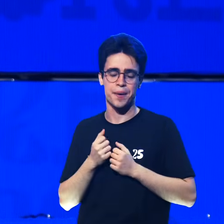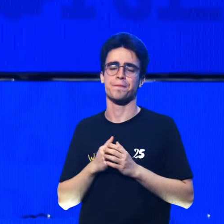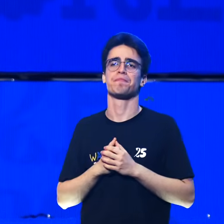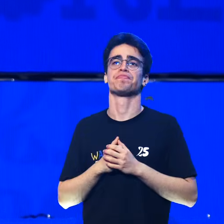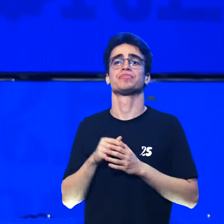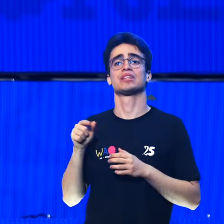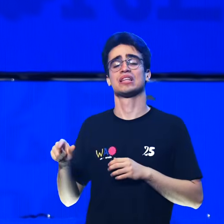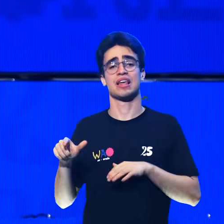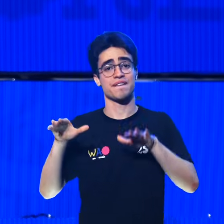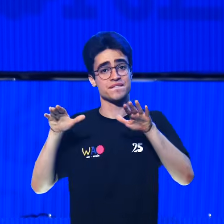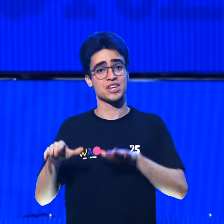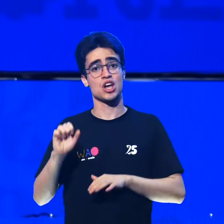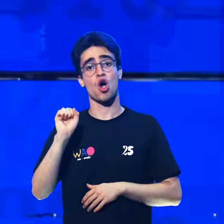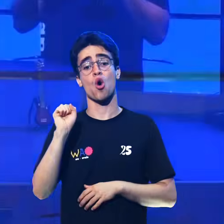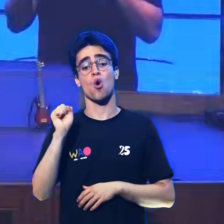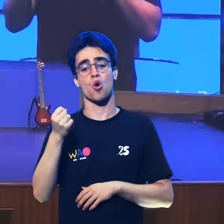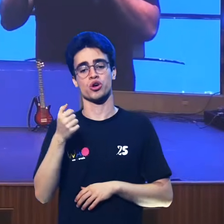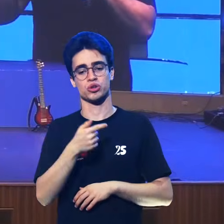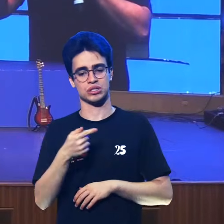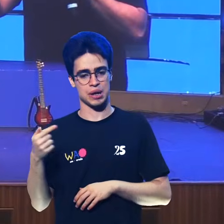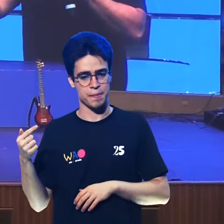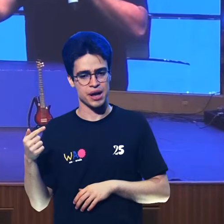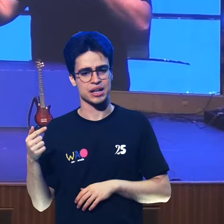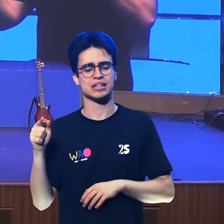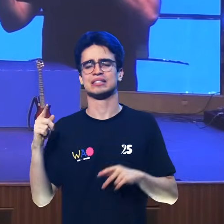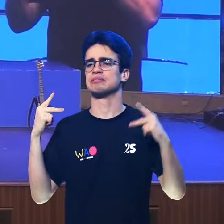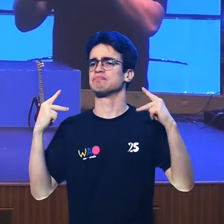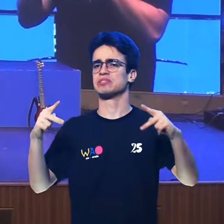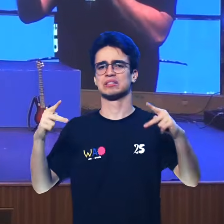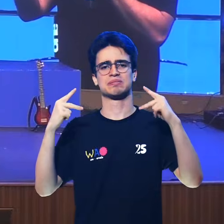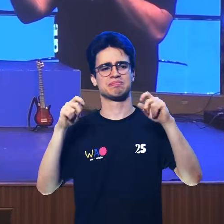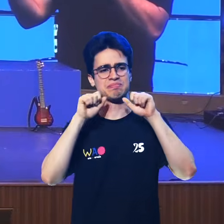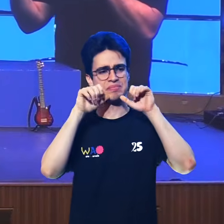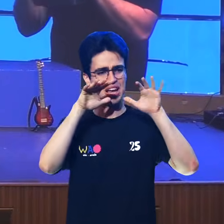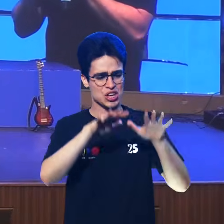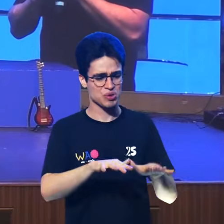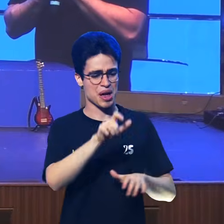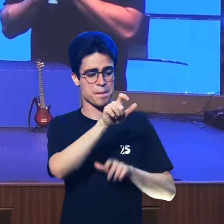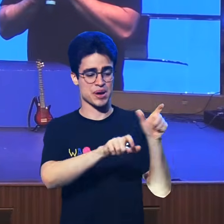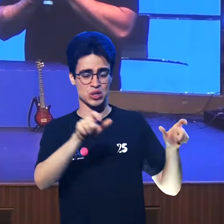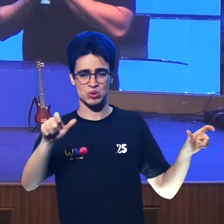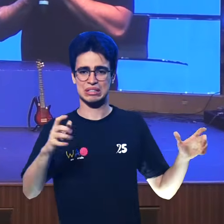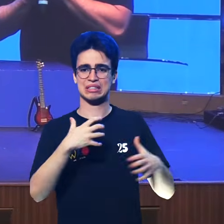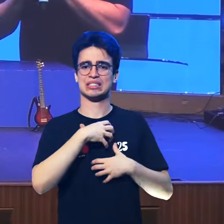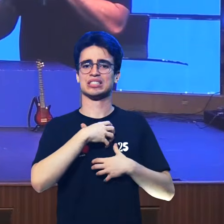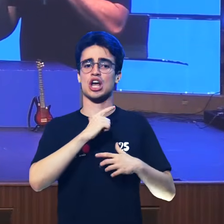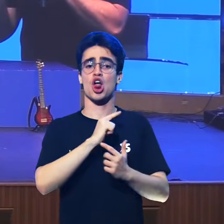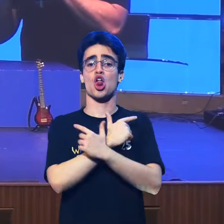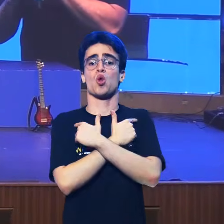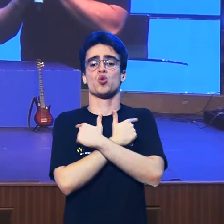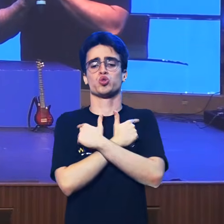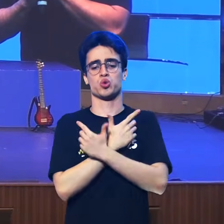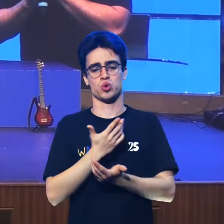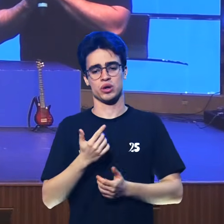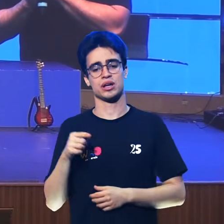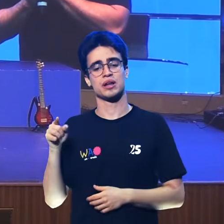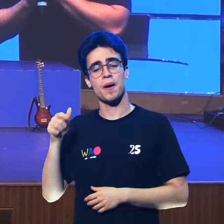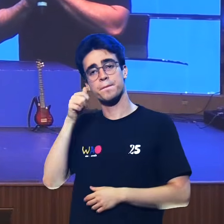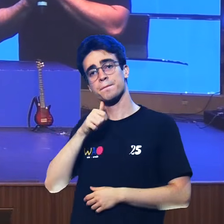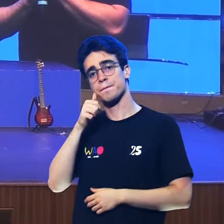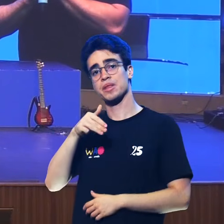Aonde eles ficam 8 semanas ministrando àqueles que estão passando por um processo de luto. E a Márcia é uma das